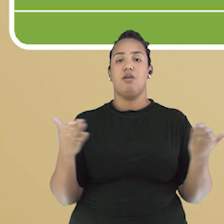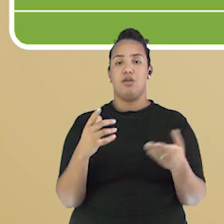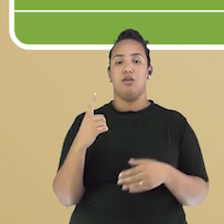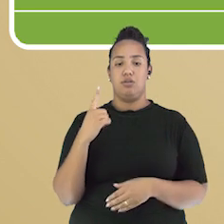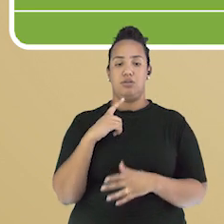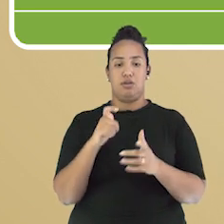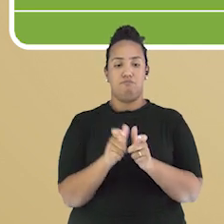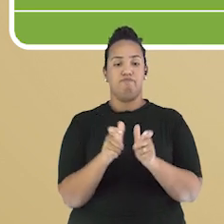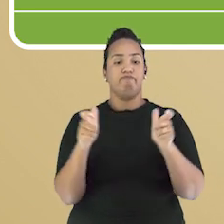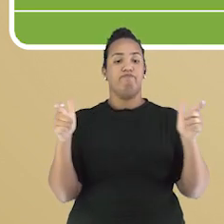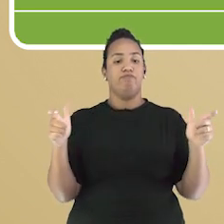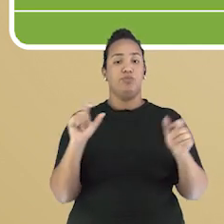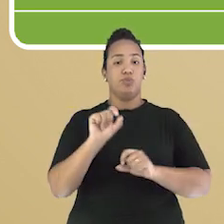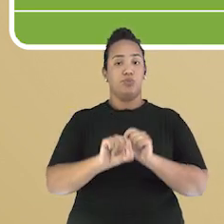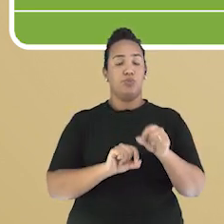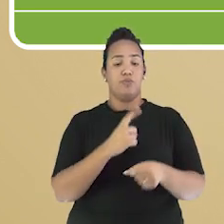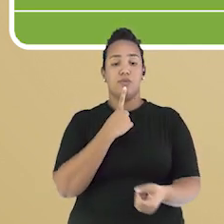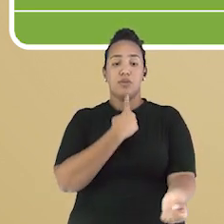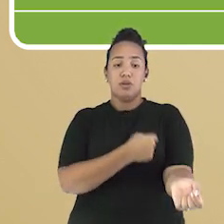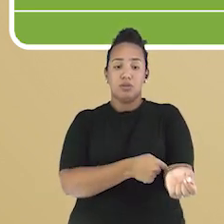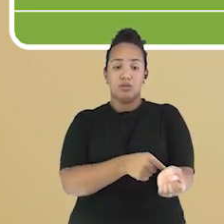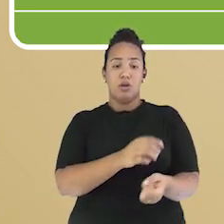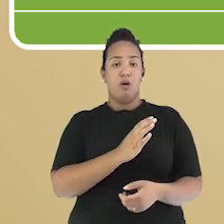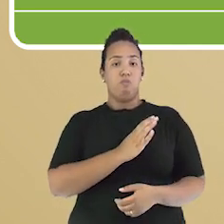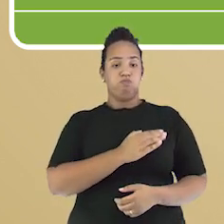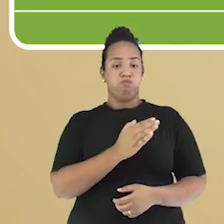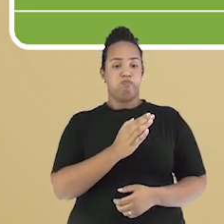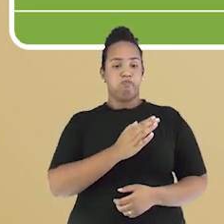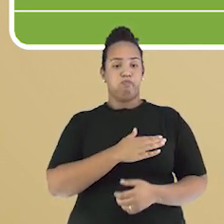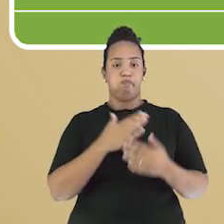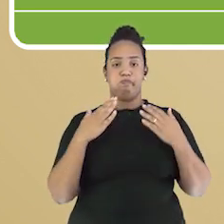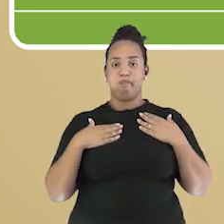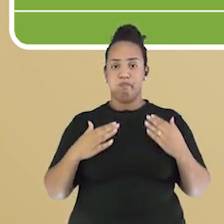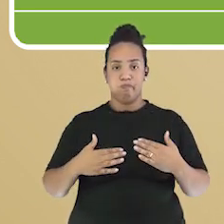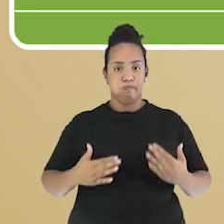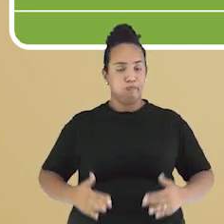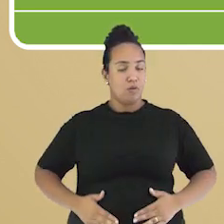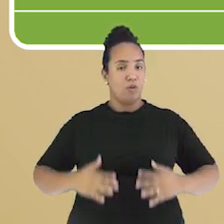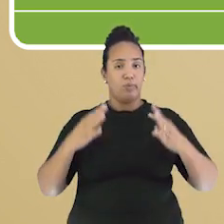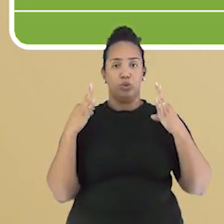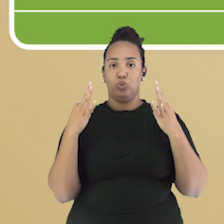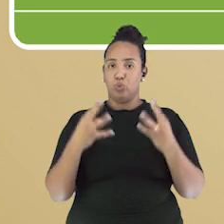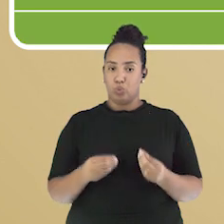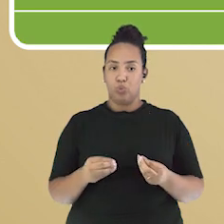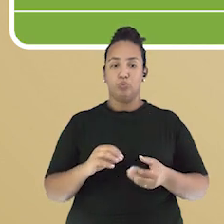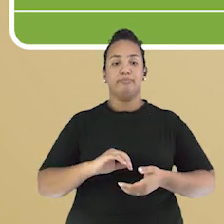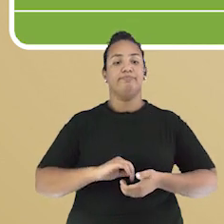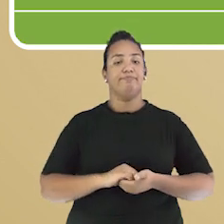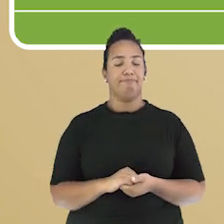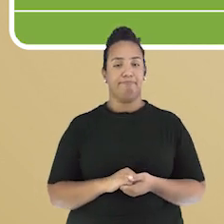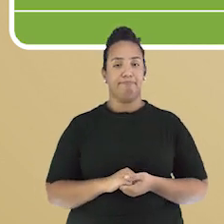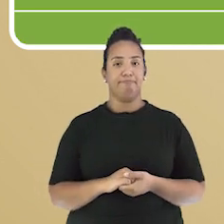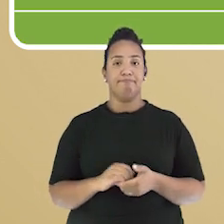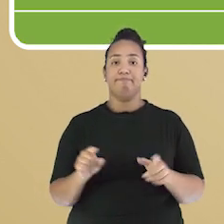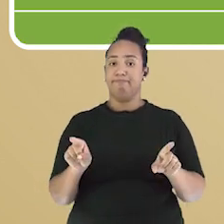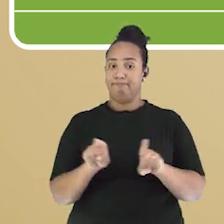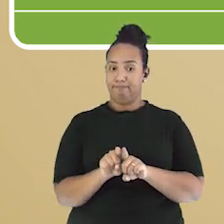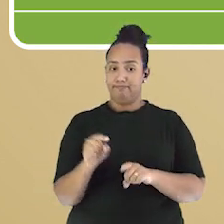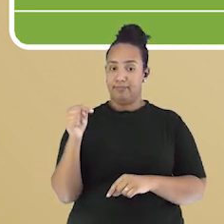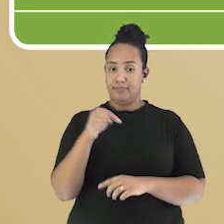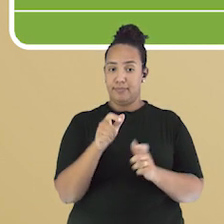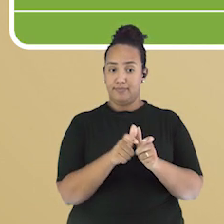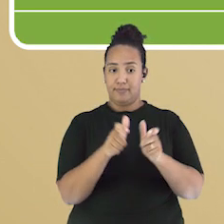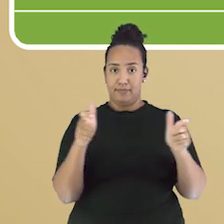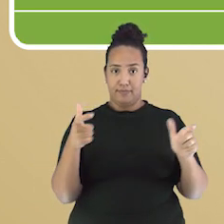grande circulação, bombeando esse sangue para todas as partes do nosso corpo. E é também na